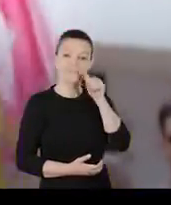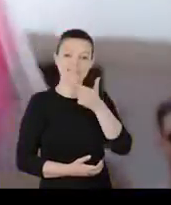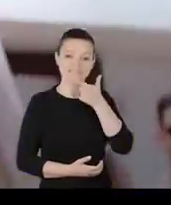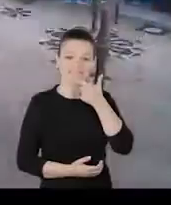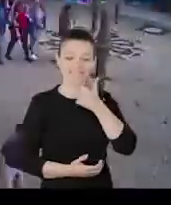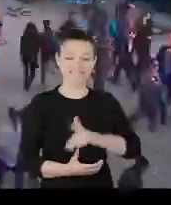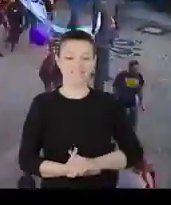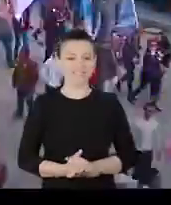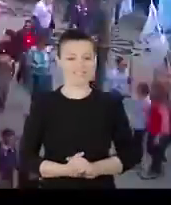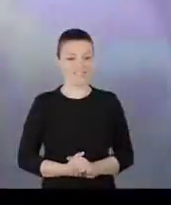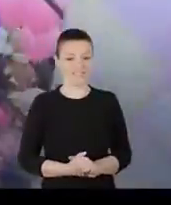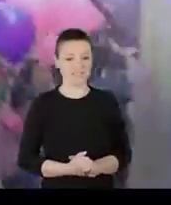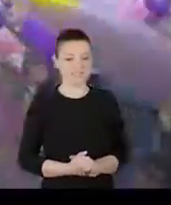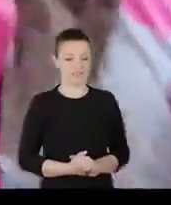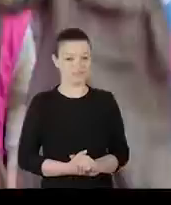Cida!